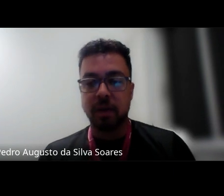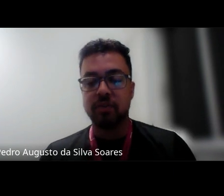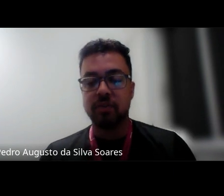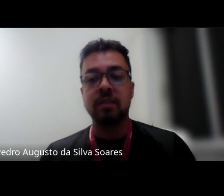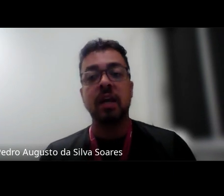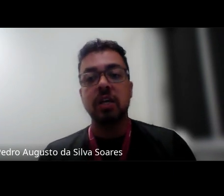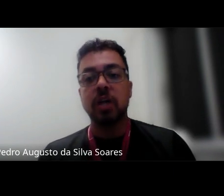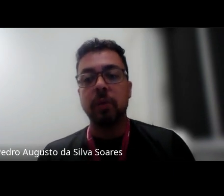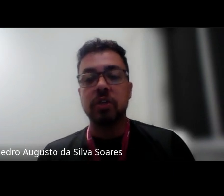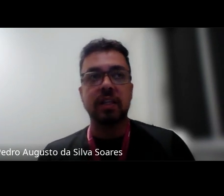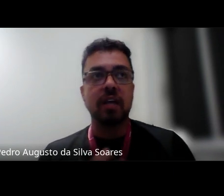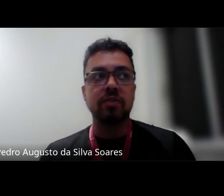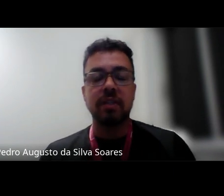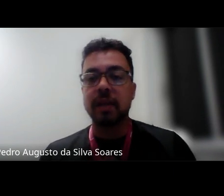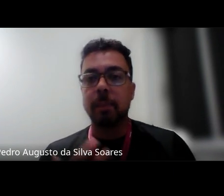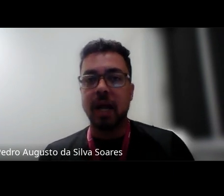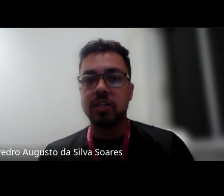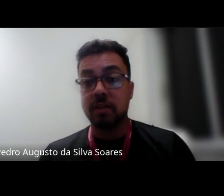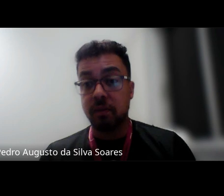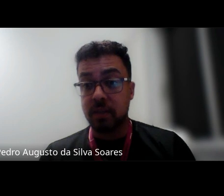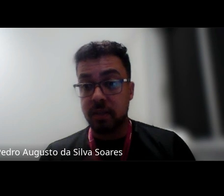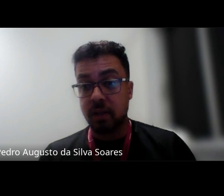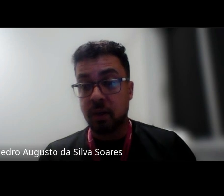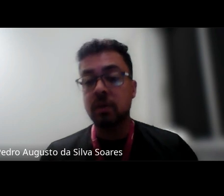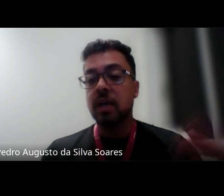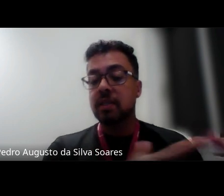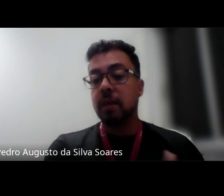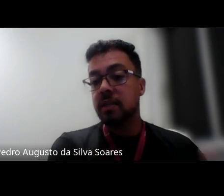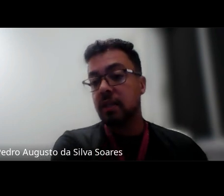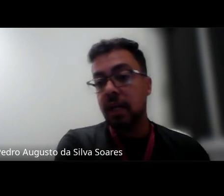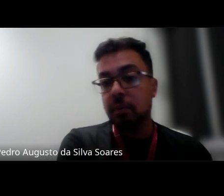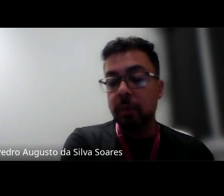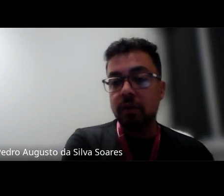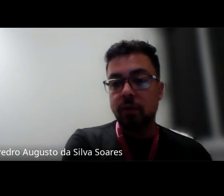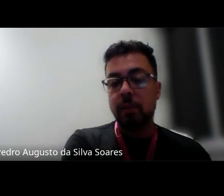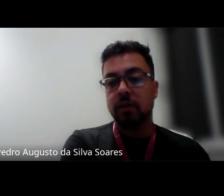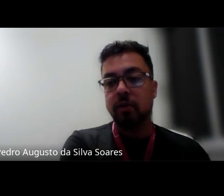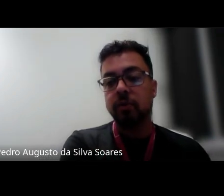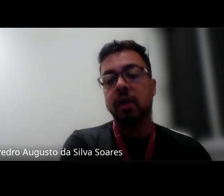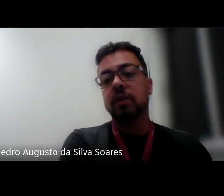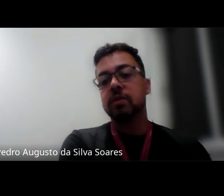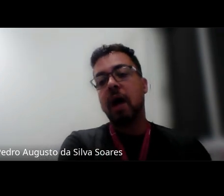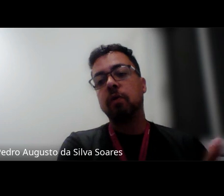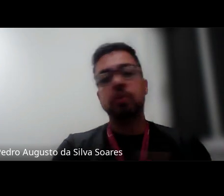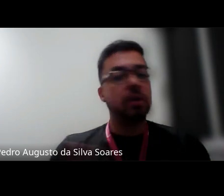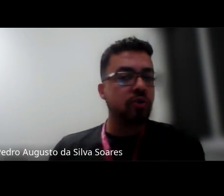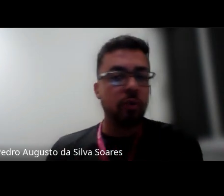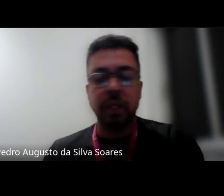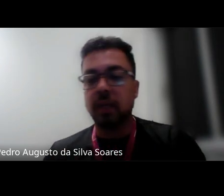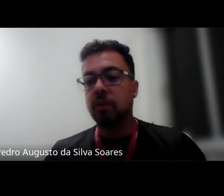regras para vocês e geralmente vai estar associada a práticas que vocês irão estabelecer naquele momento no laboratório. Então, se é aula